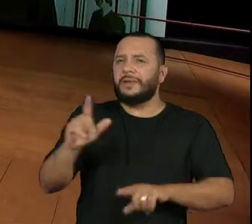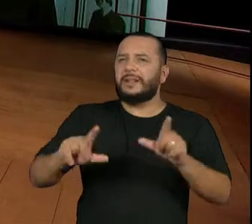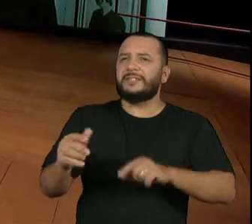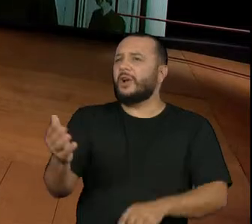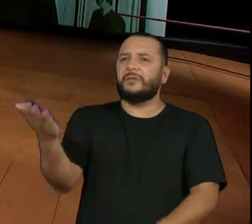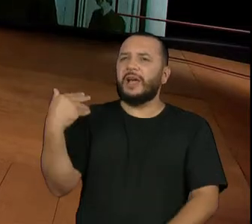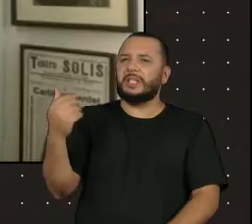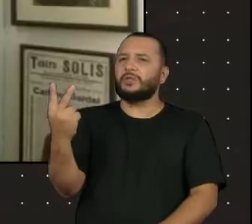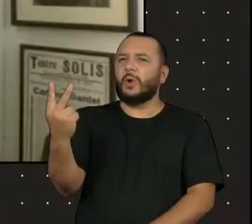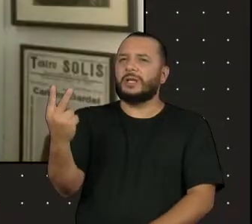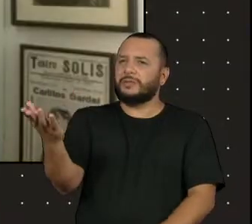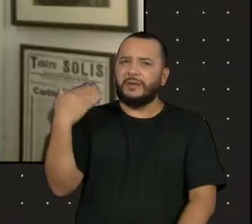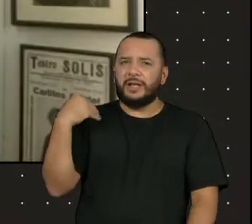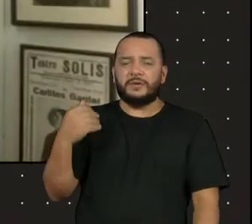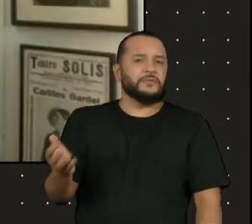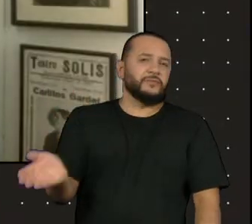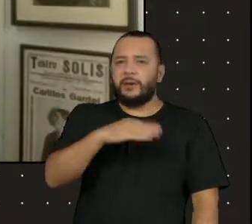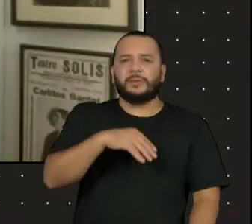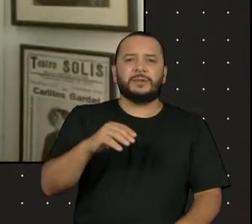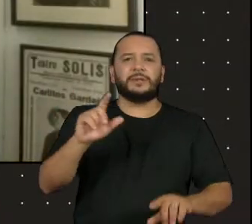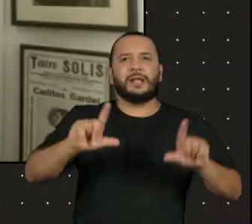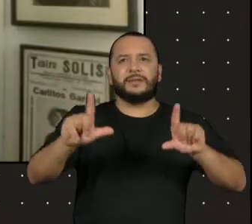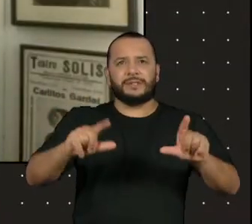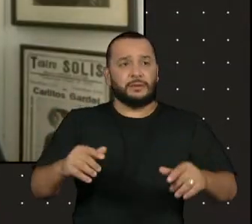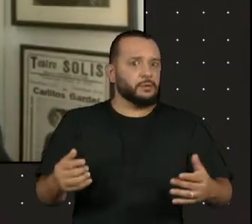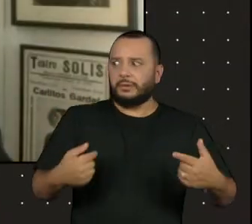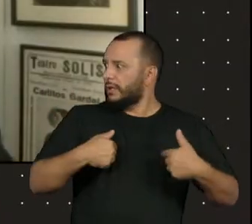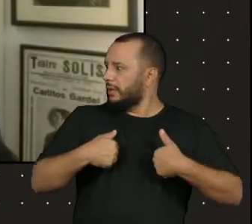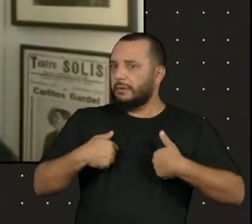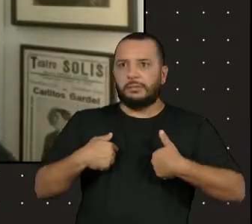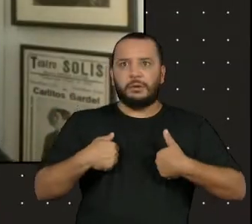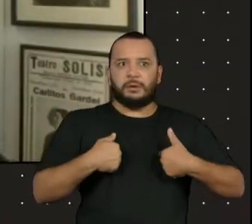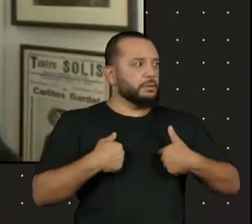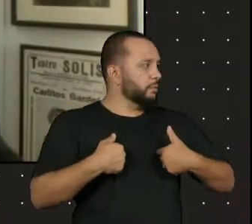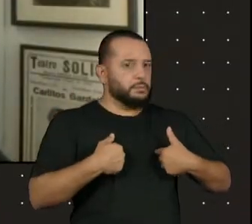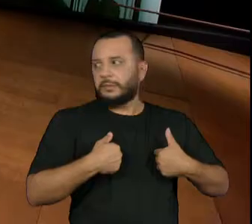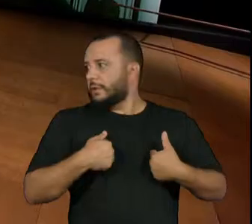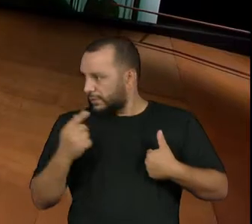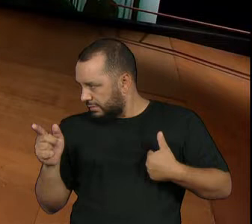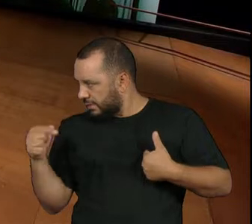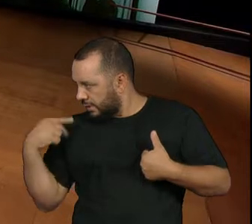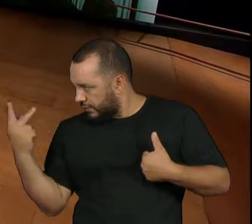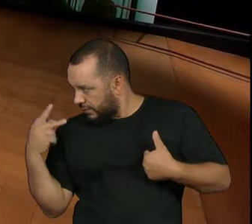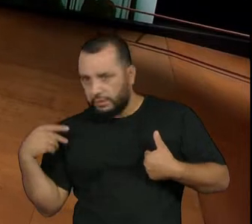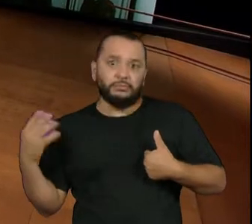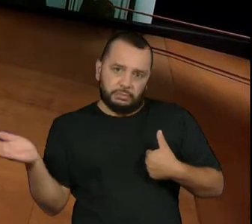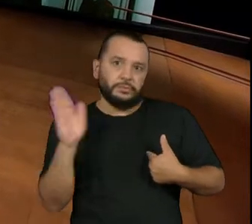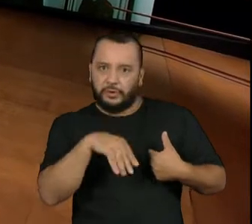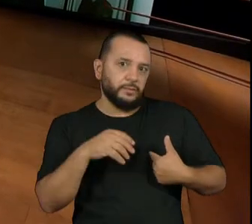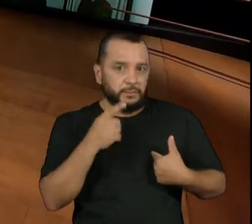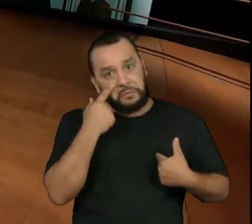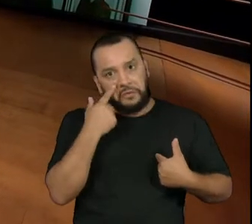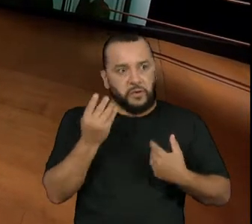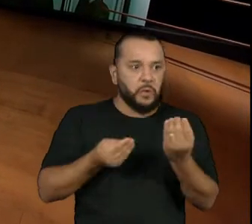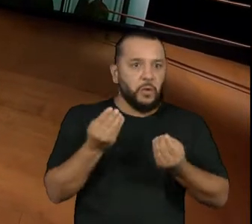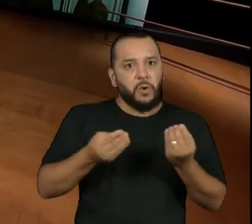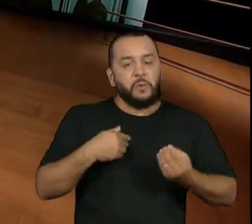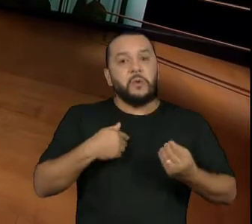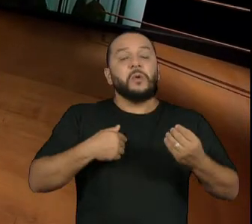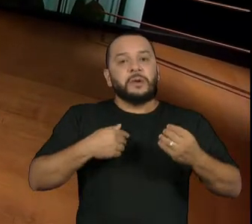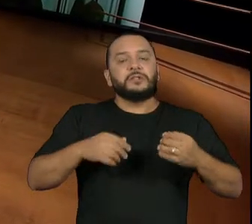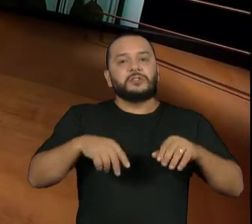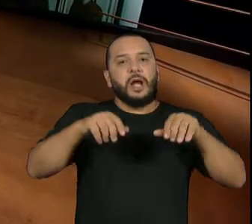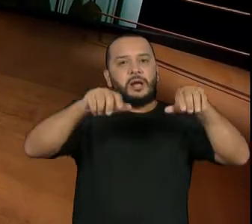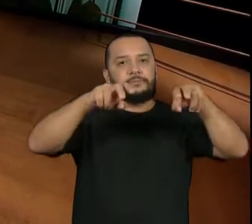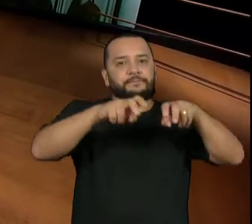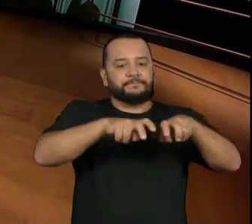ali. Aí, vamos lá, levou para lá. A gente, tá, vamos, óbvio, vamos lá, né? Fazer teste. Quem era um